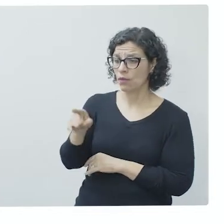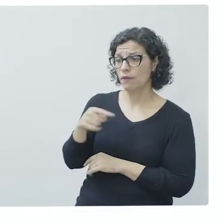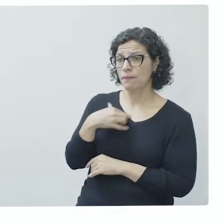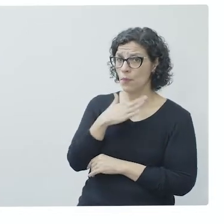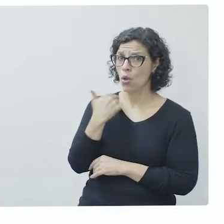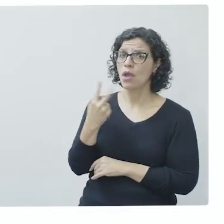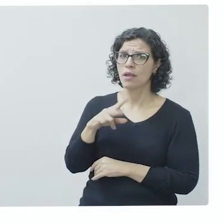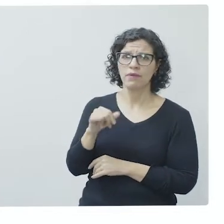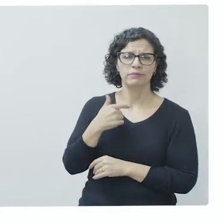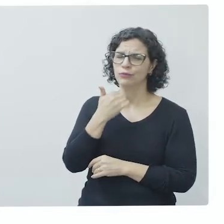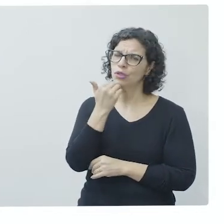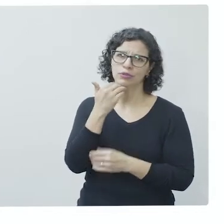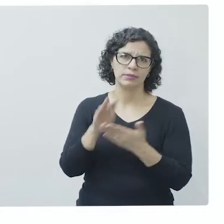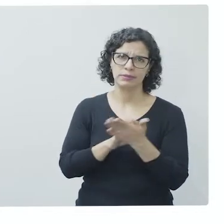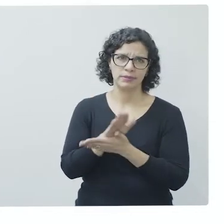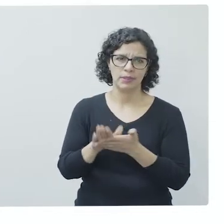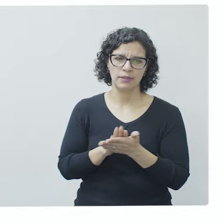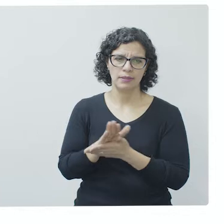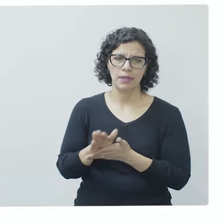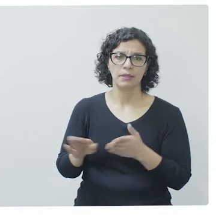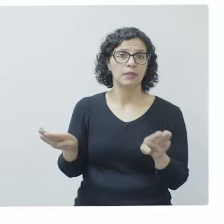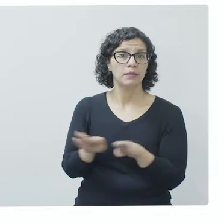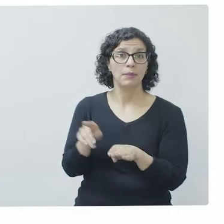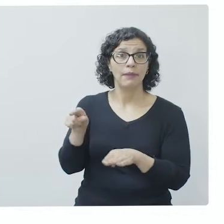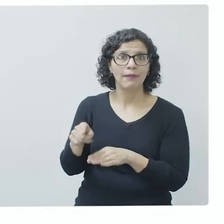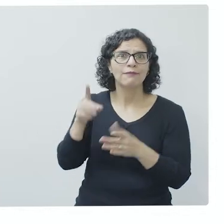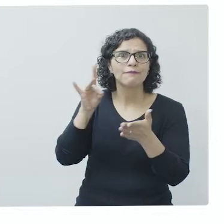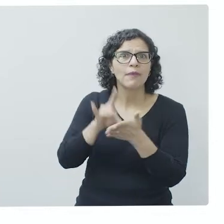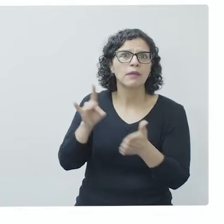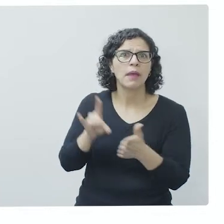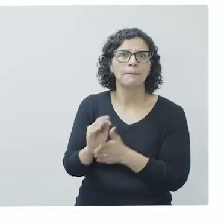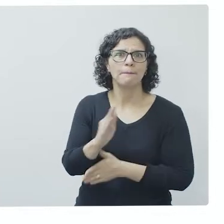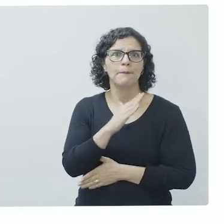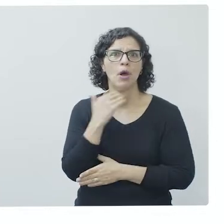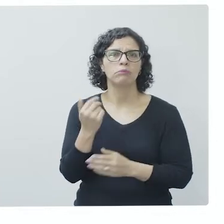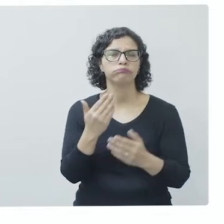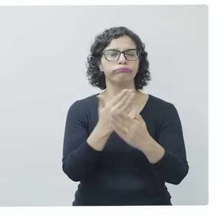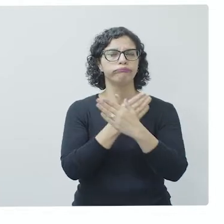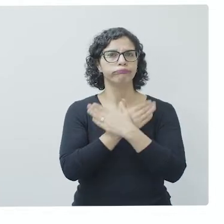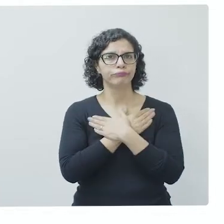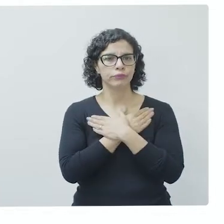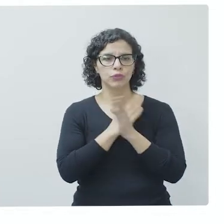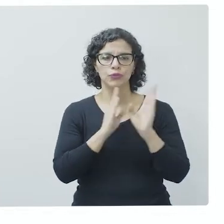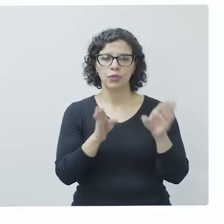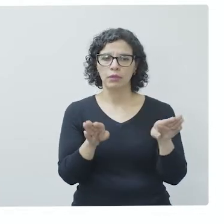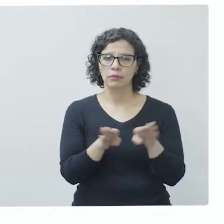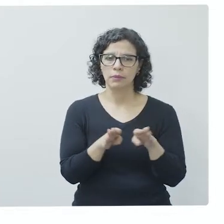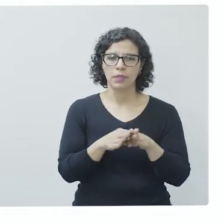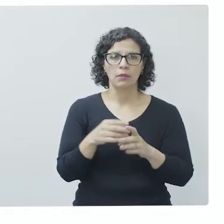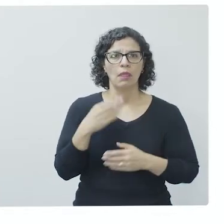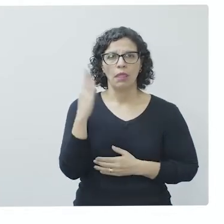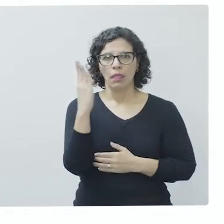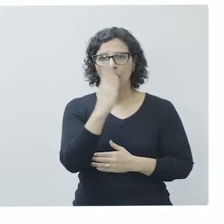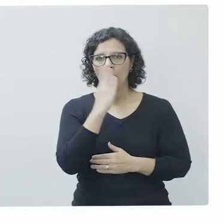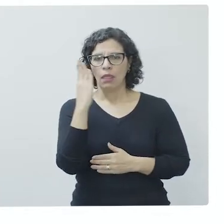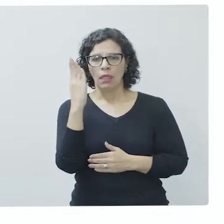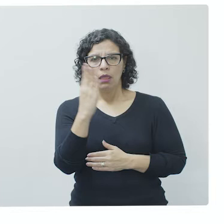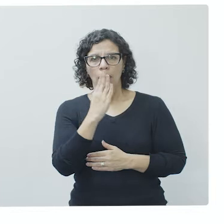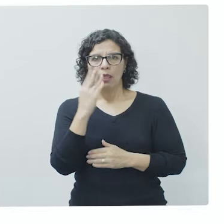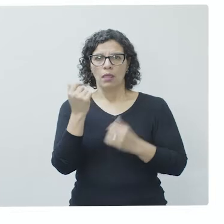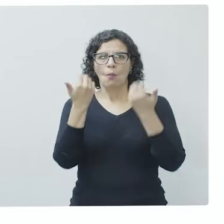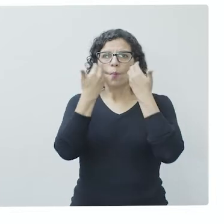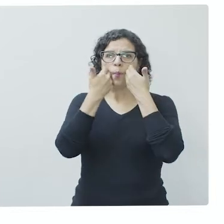decretava: não tem jeito. E não tinha mesmo. Não demorava muito, a pessoa sentia-se mal,